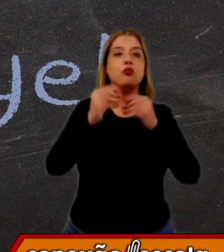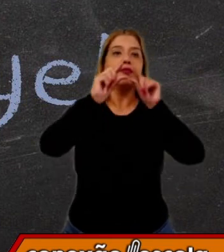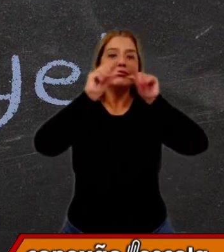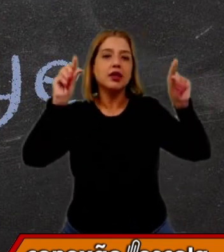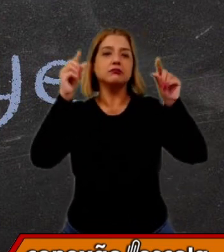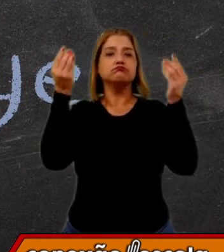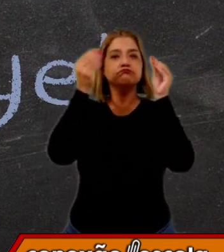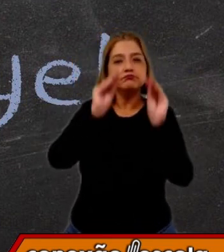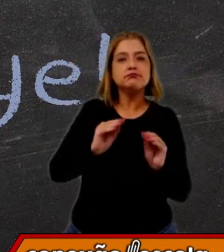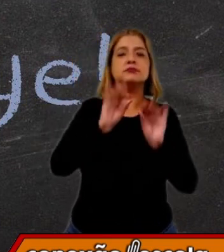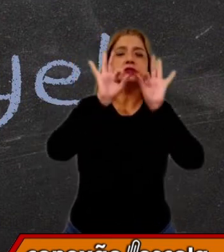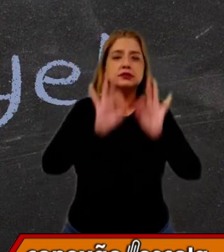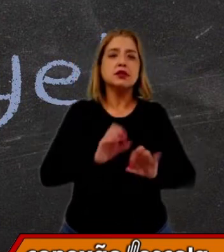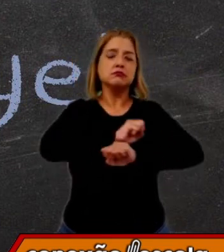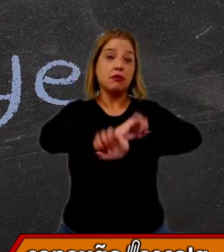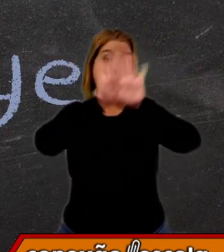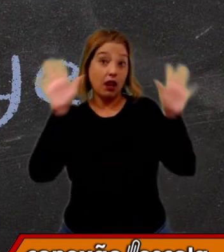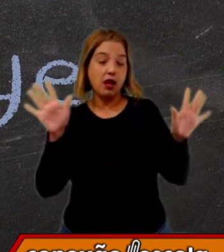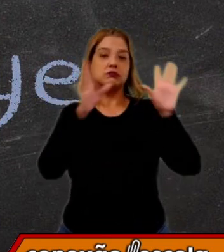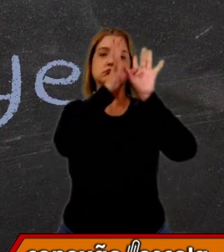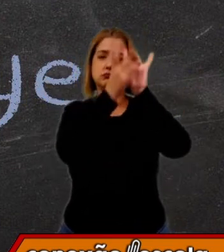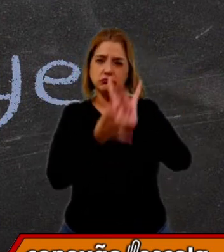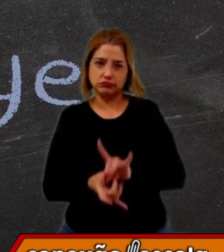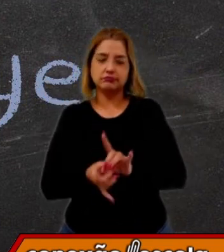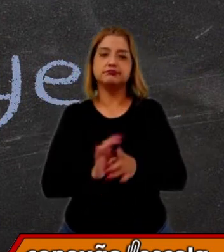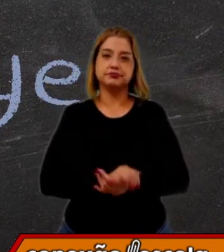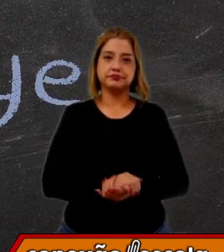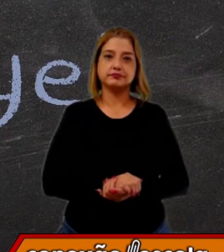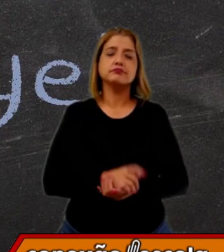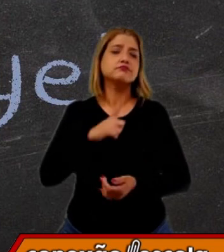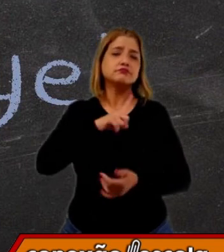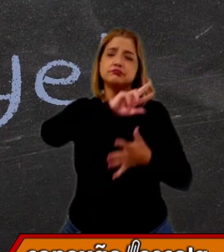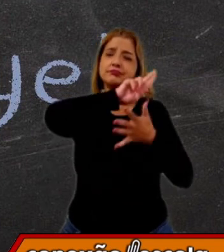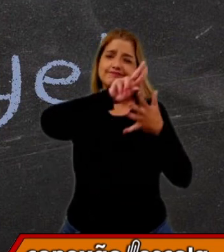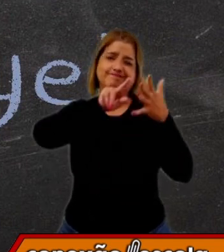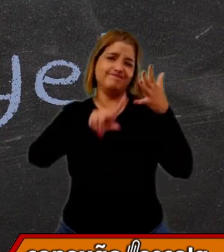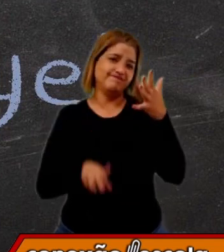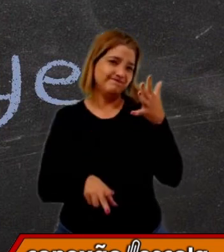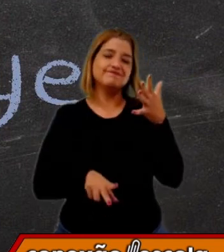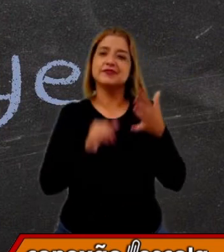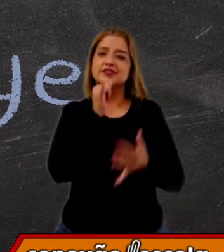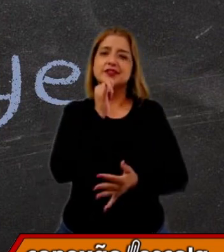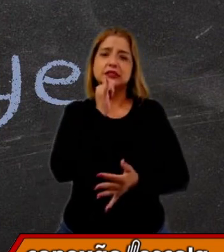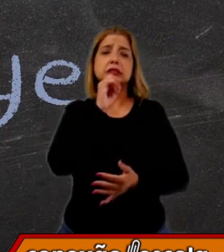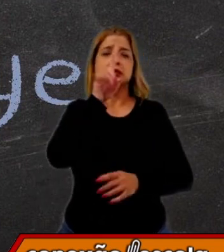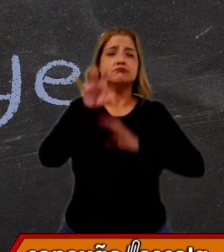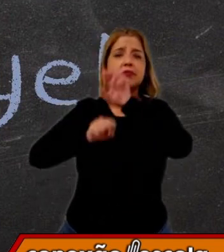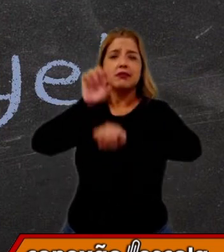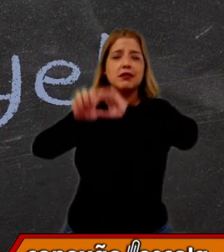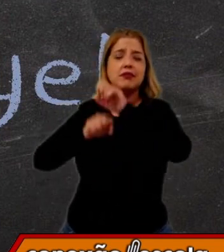mais coerente e mais compreensível eu vou trazer aqui são infinitos exemplos você buscar na internet